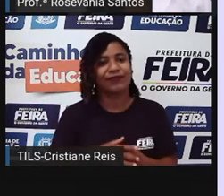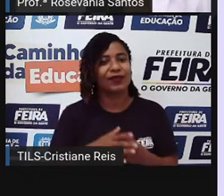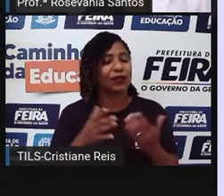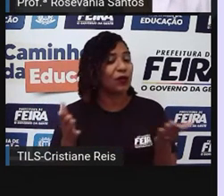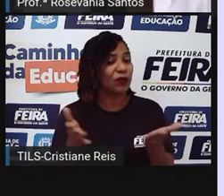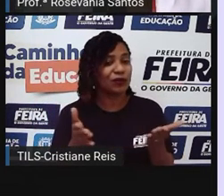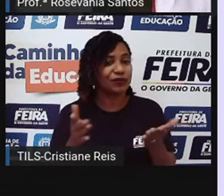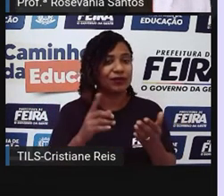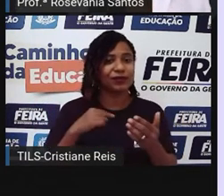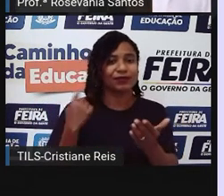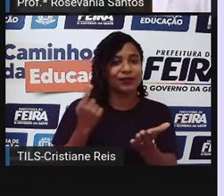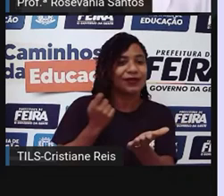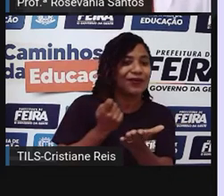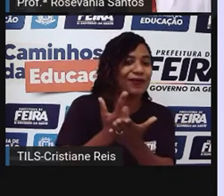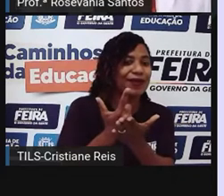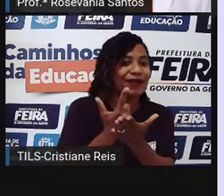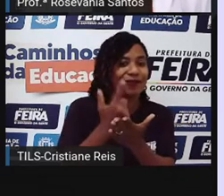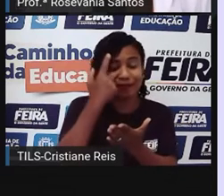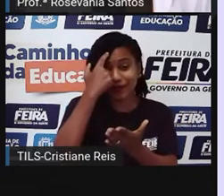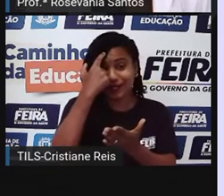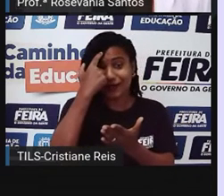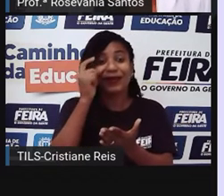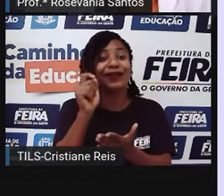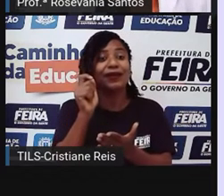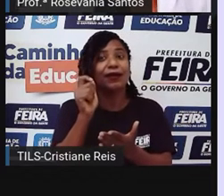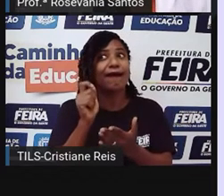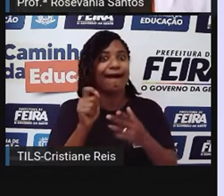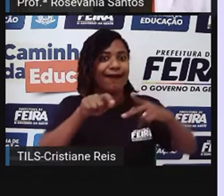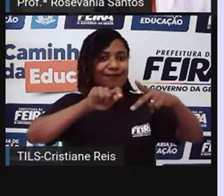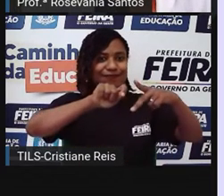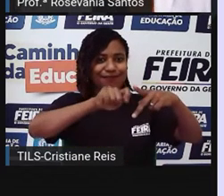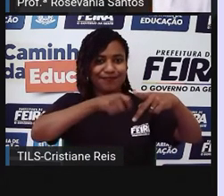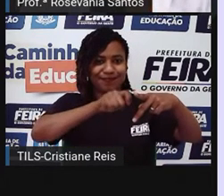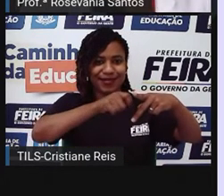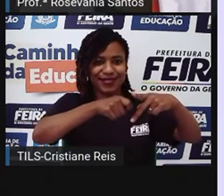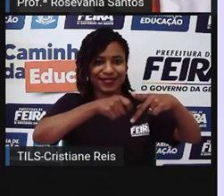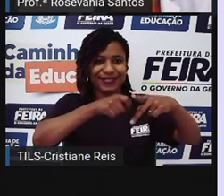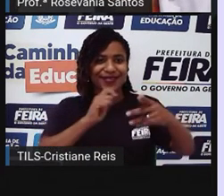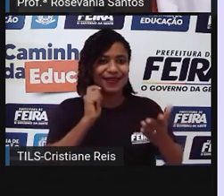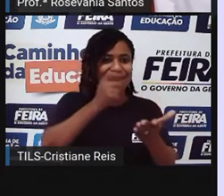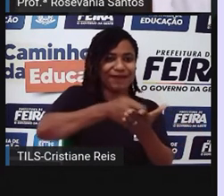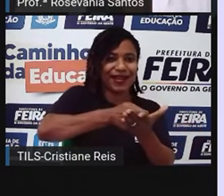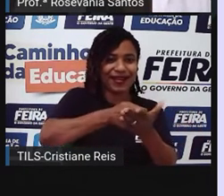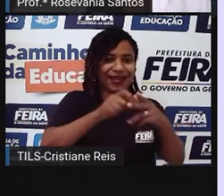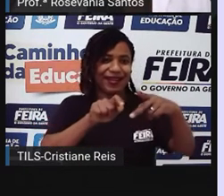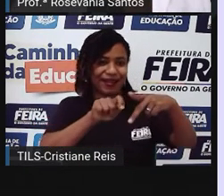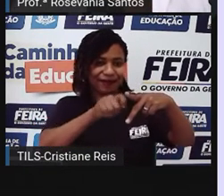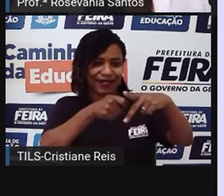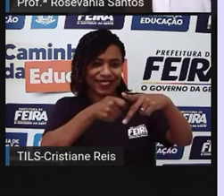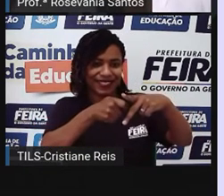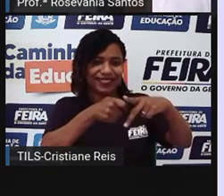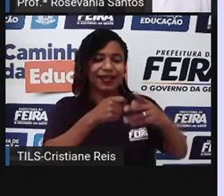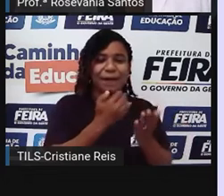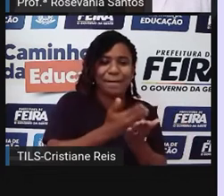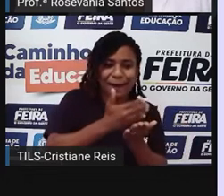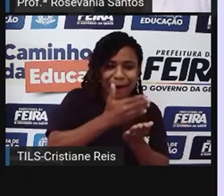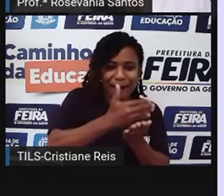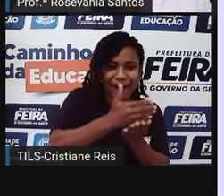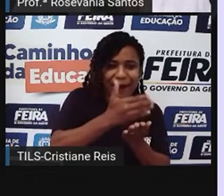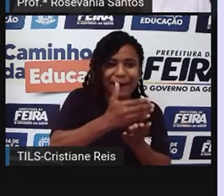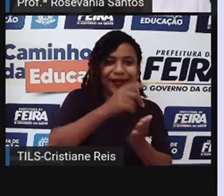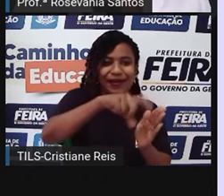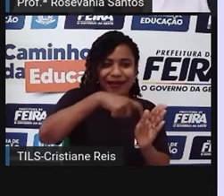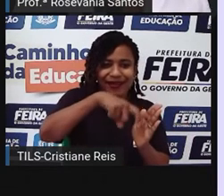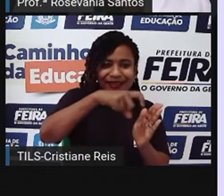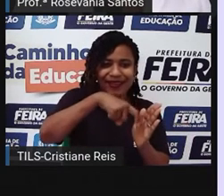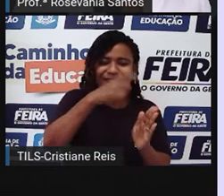de comprar, todo mundo já vai logo dizendo, faz um Pix, né? Passa no cartão, divide não sei quantas vezes, né? É